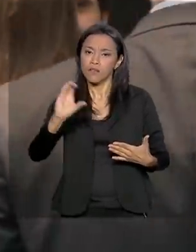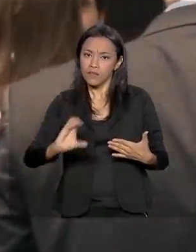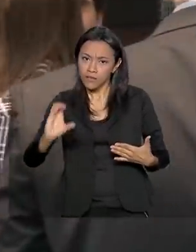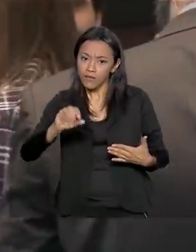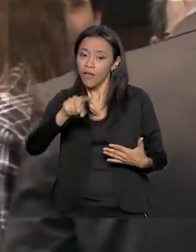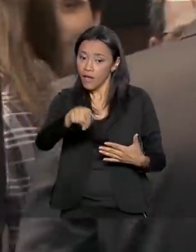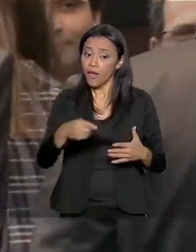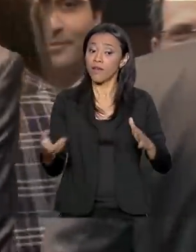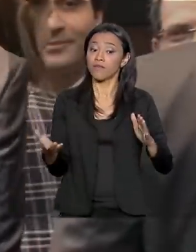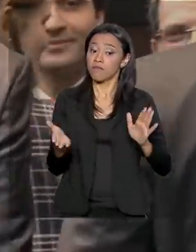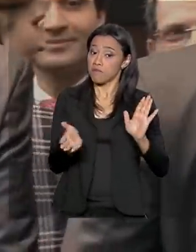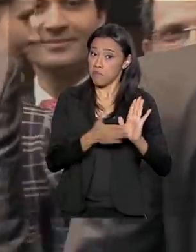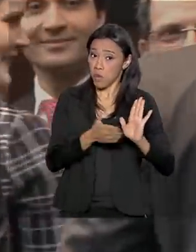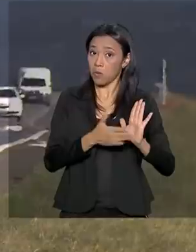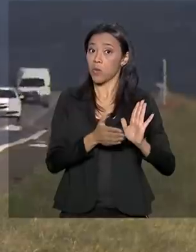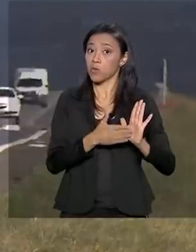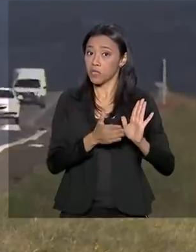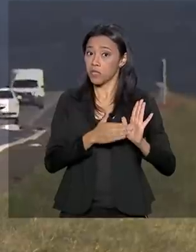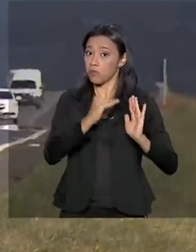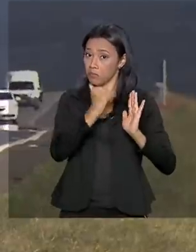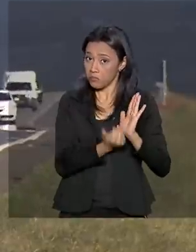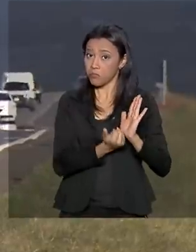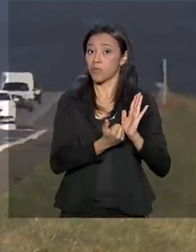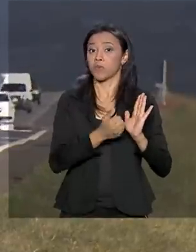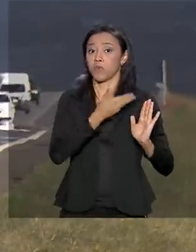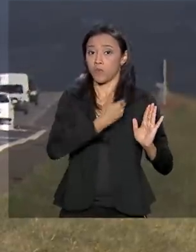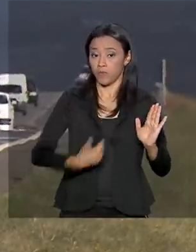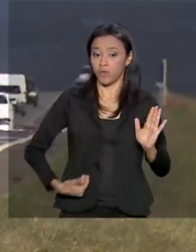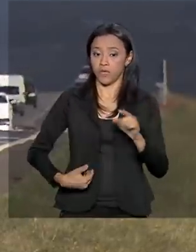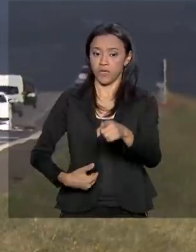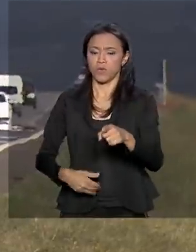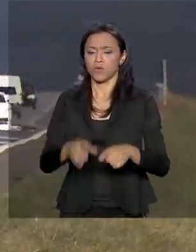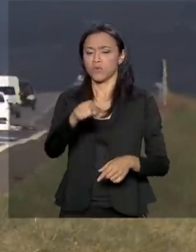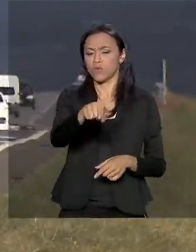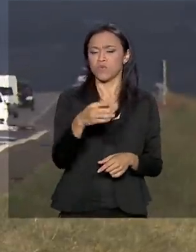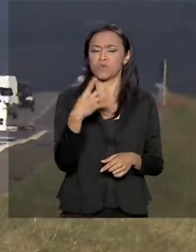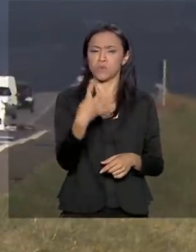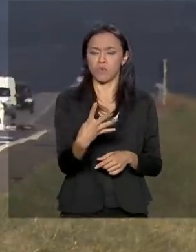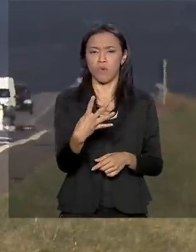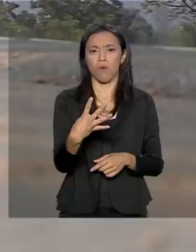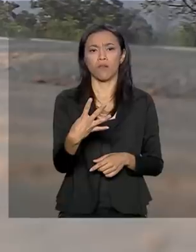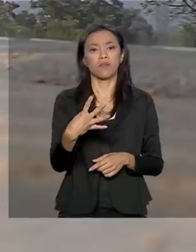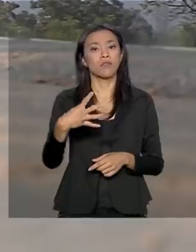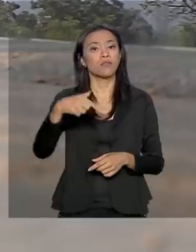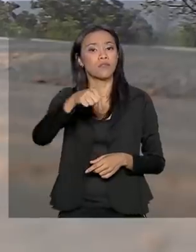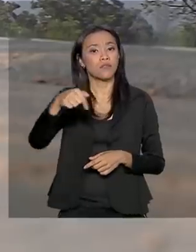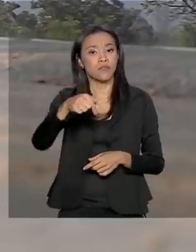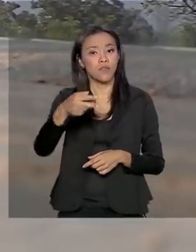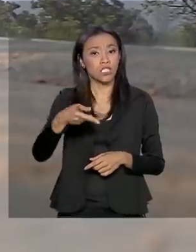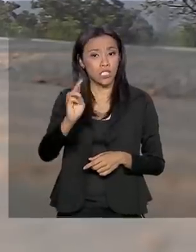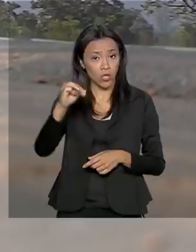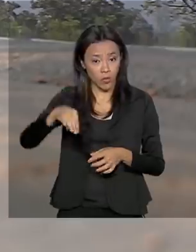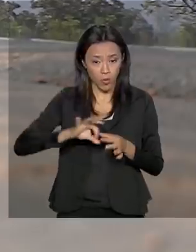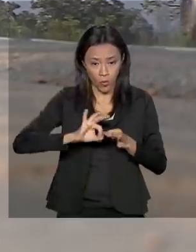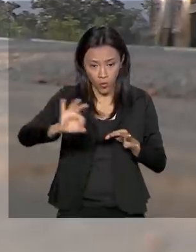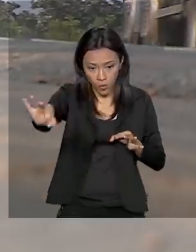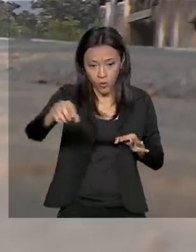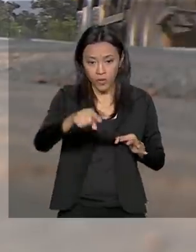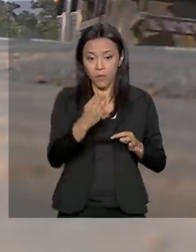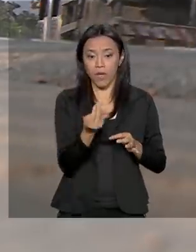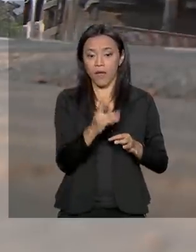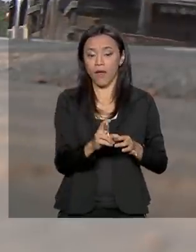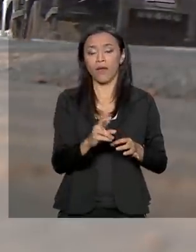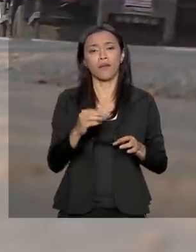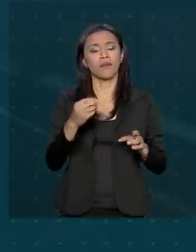à proposta inicial do governo os 437 quilômetros concedidos das rodovias br 364 e br